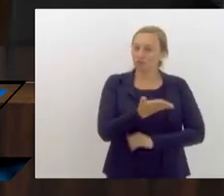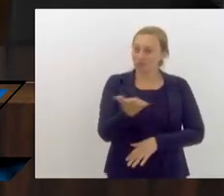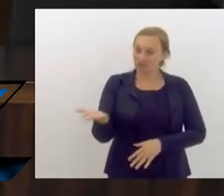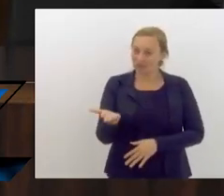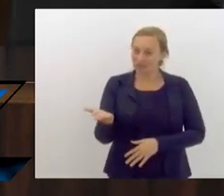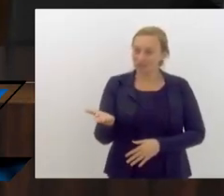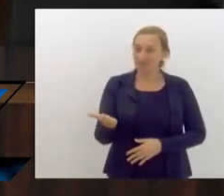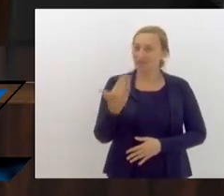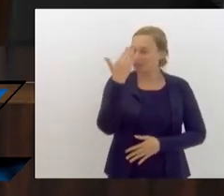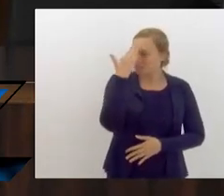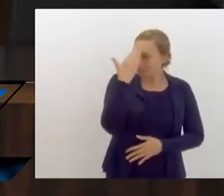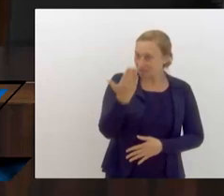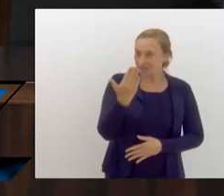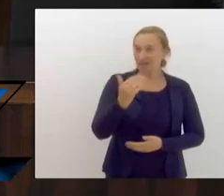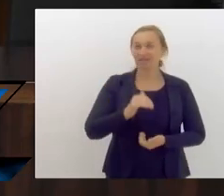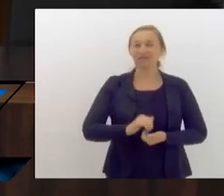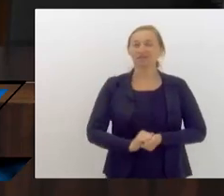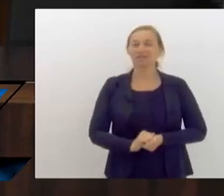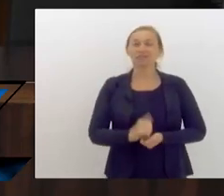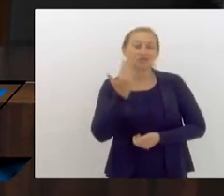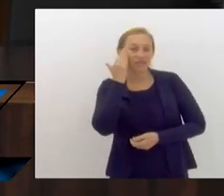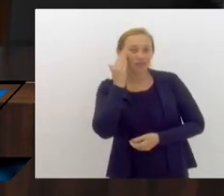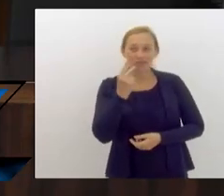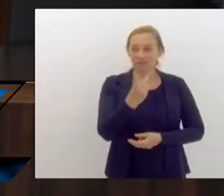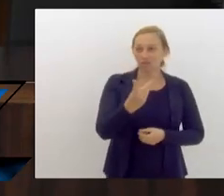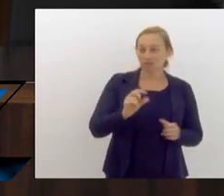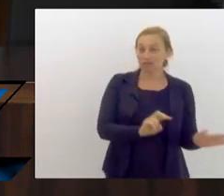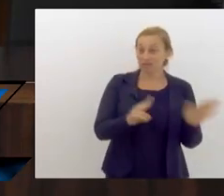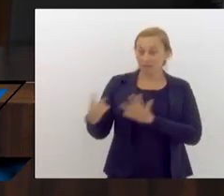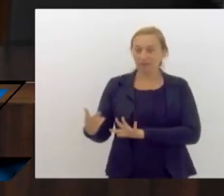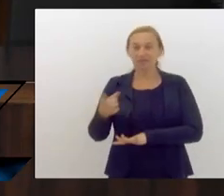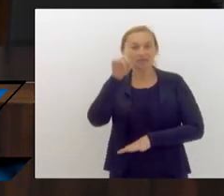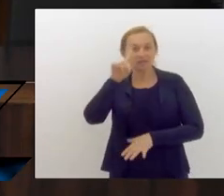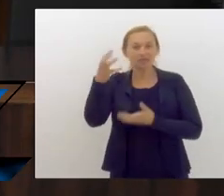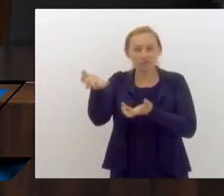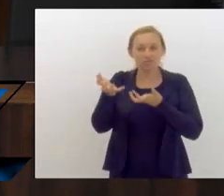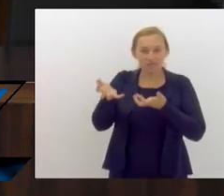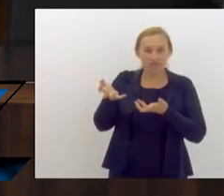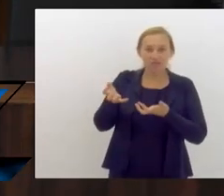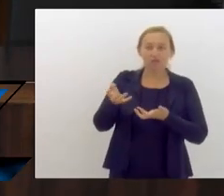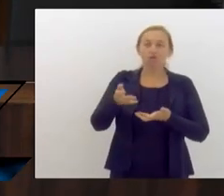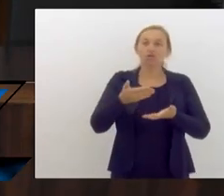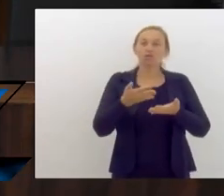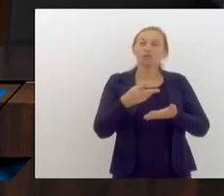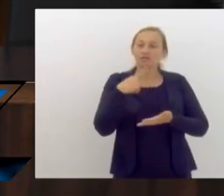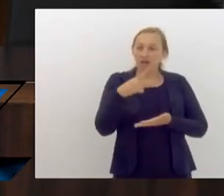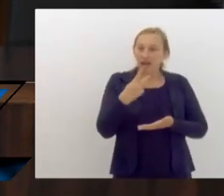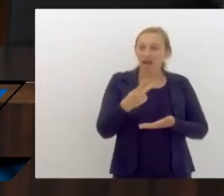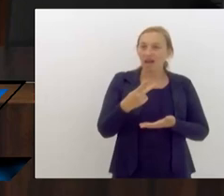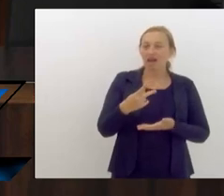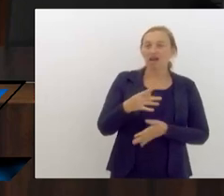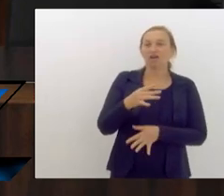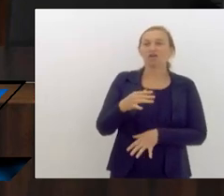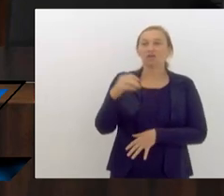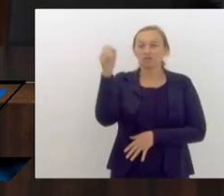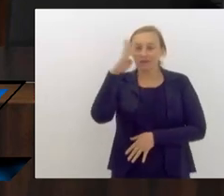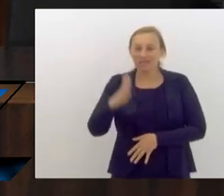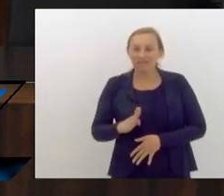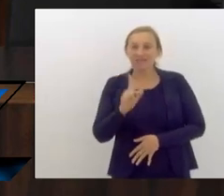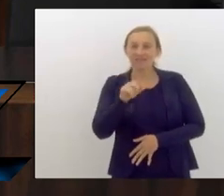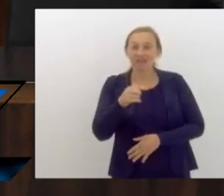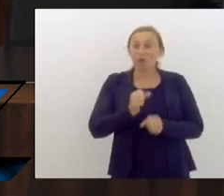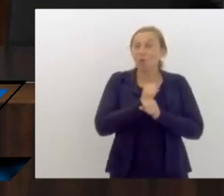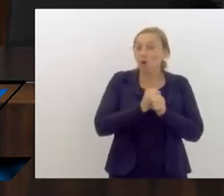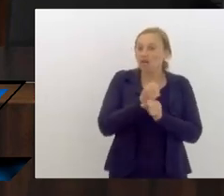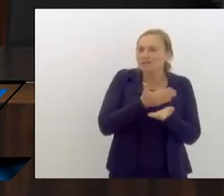a compreensão dessas duas semanas e se Deus quiser como a gente costuma falar né o brasileiro carioca né deputada Célia um